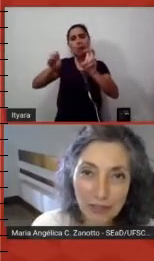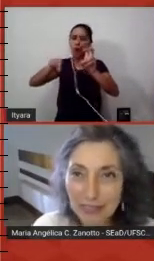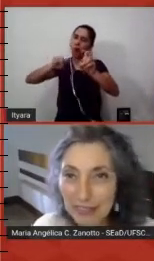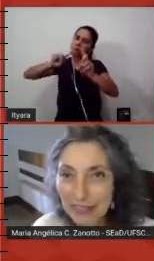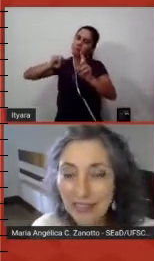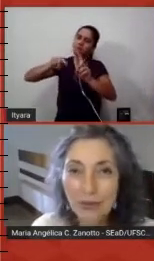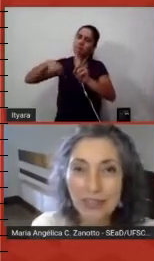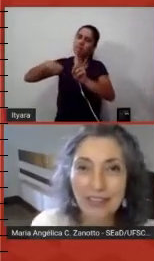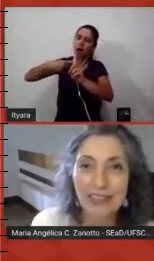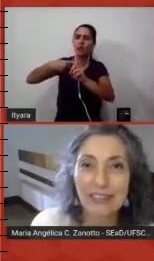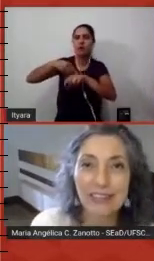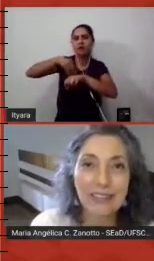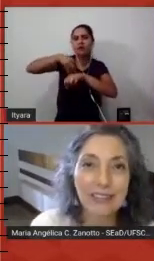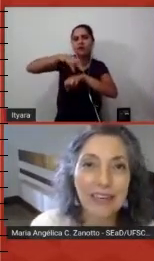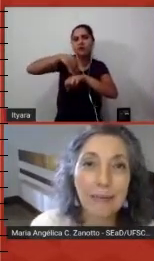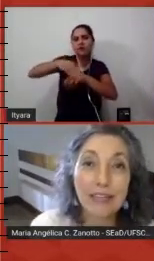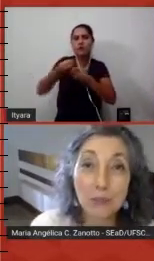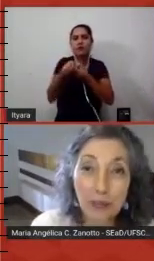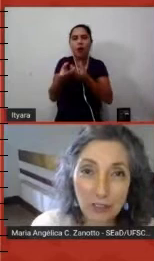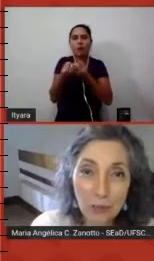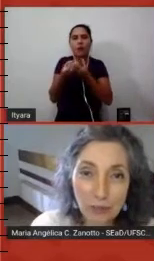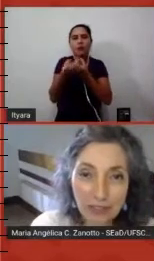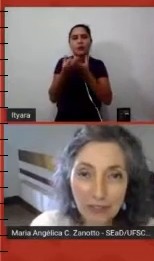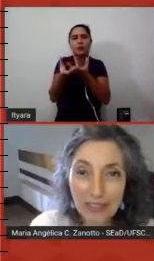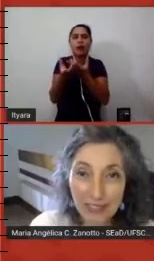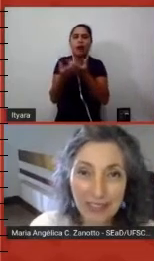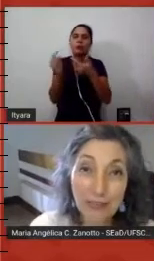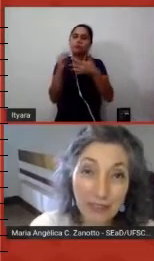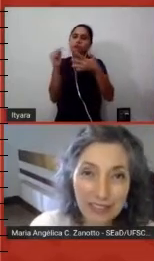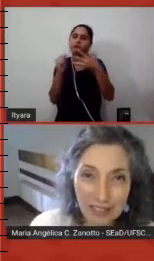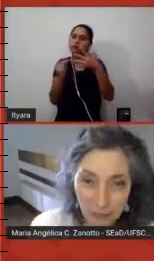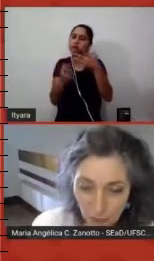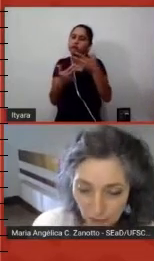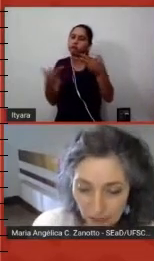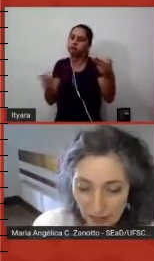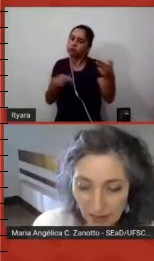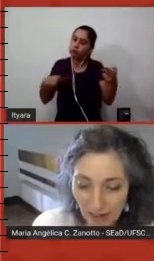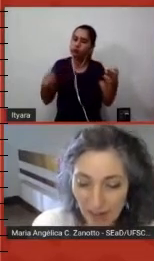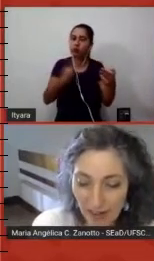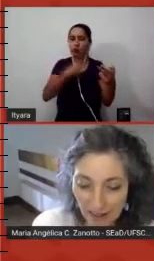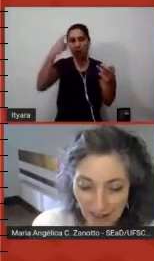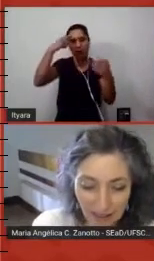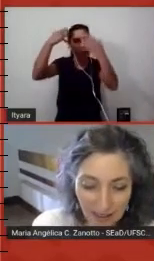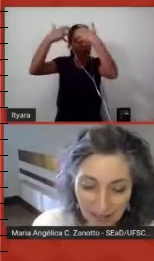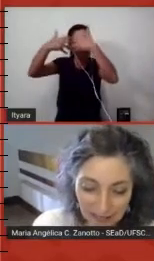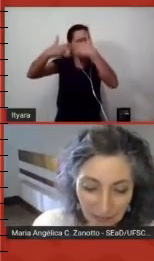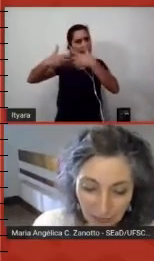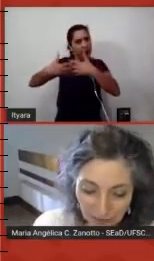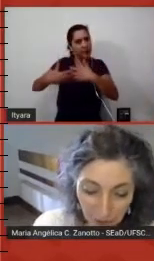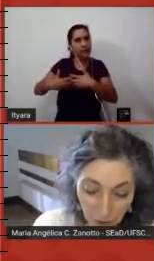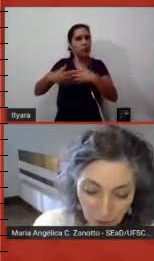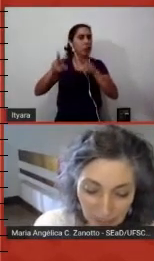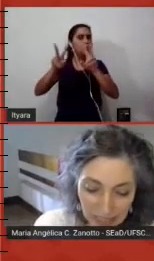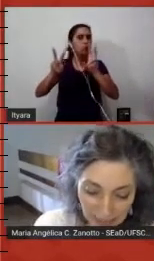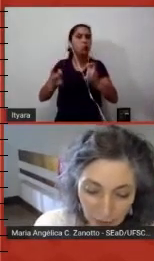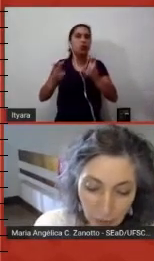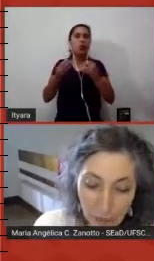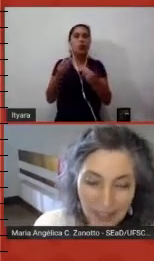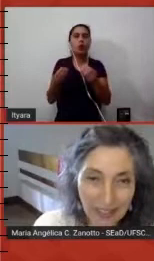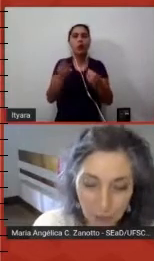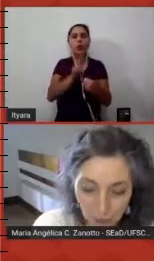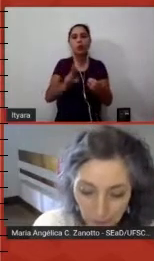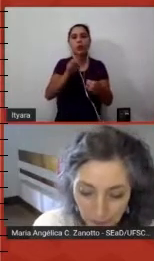de informação e elementos para a gente poder fazer essa reflexão sobre a questão de uso